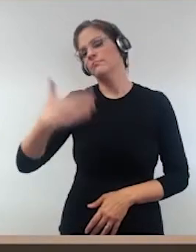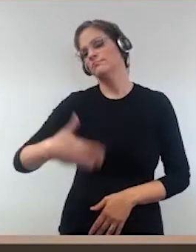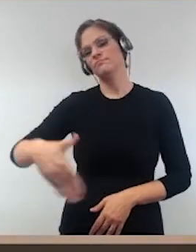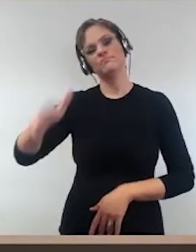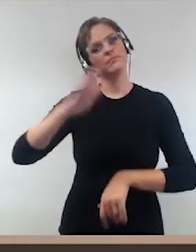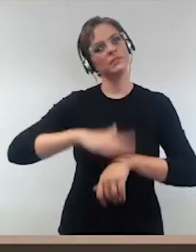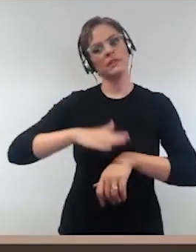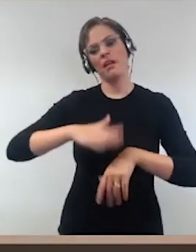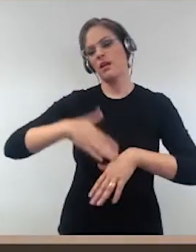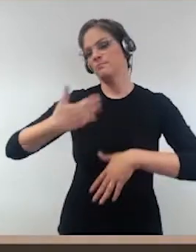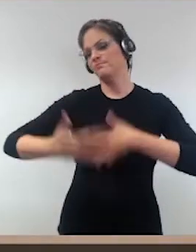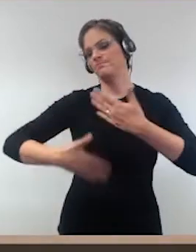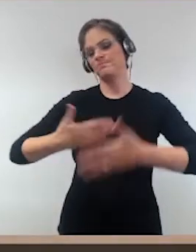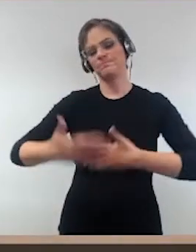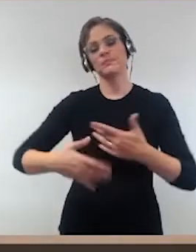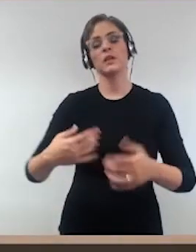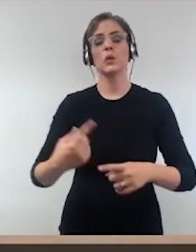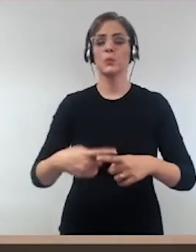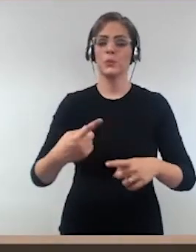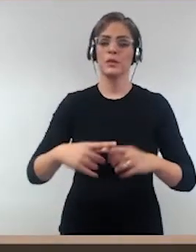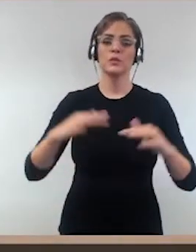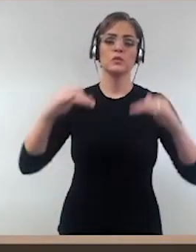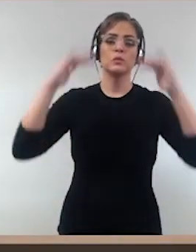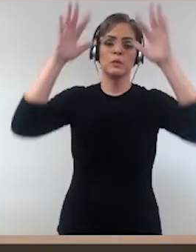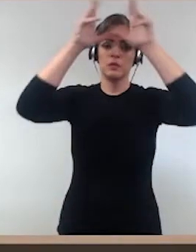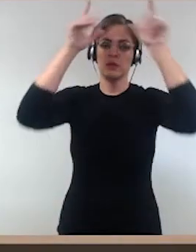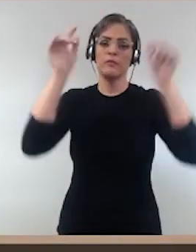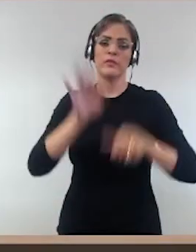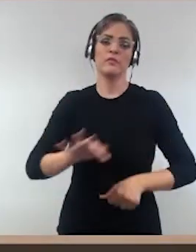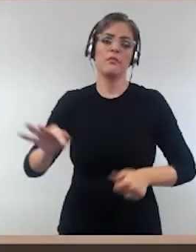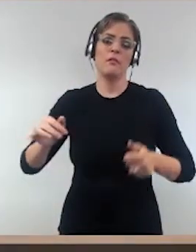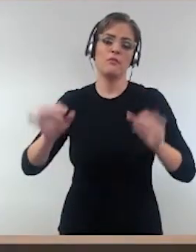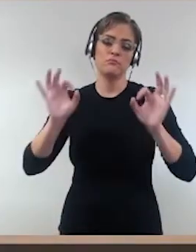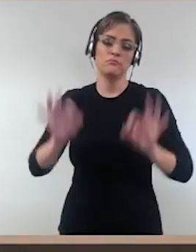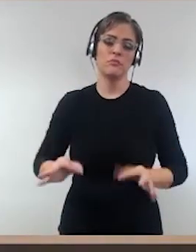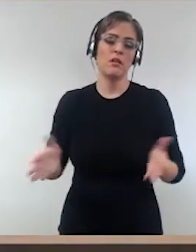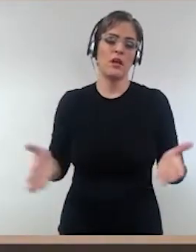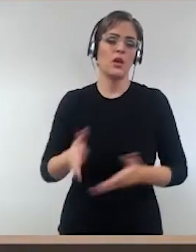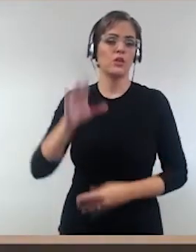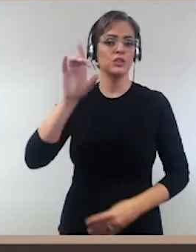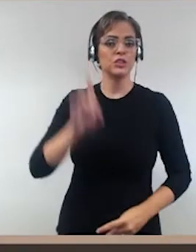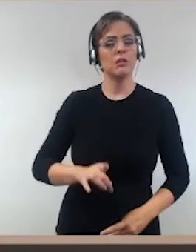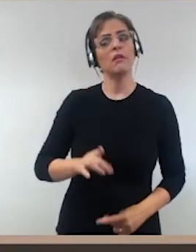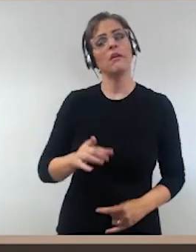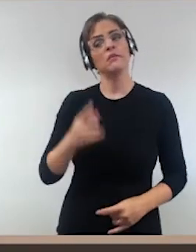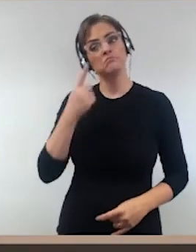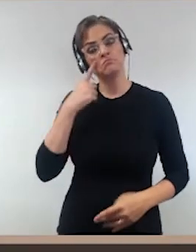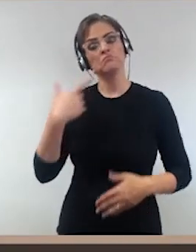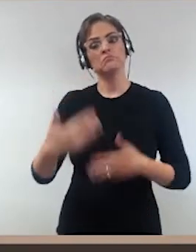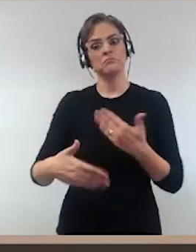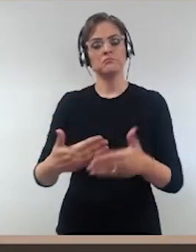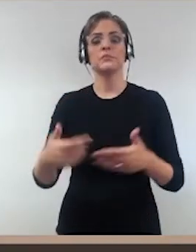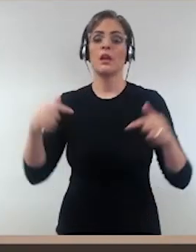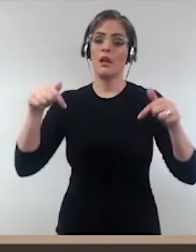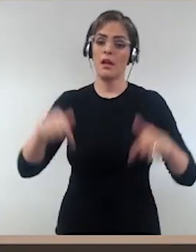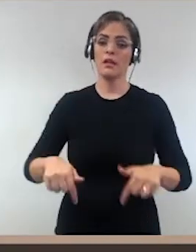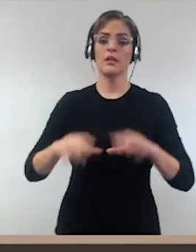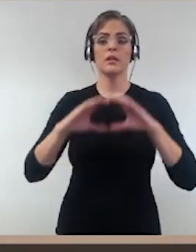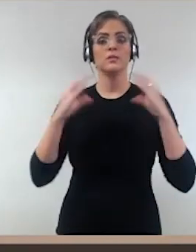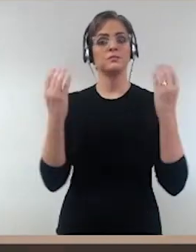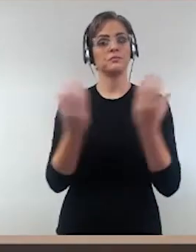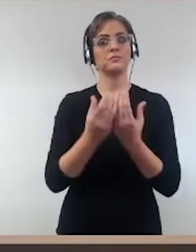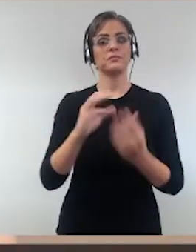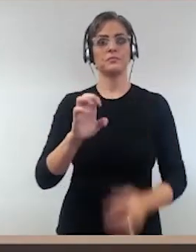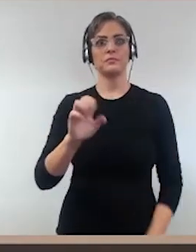foi, digamos, reconhecido pelo Supremo Tribunal Federal. E aqui, nesse congresso, então, da ESA, da OAB, eu,